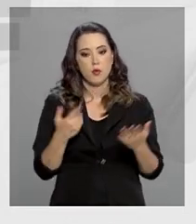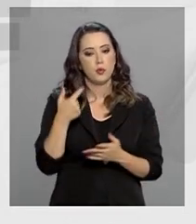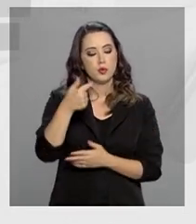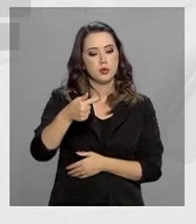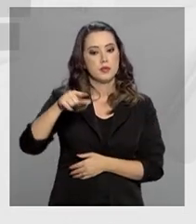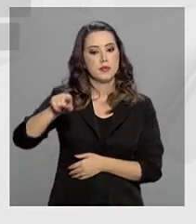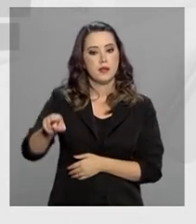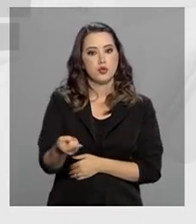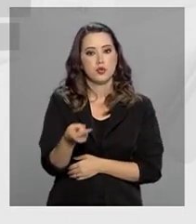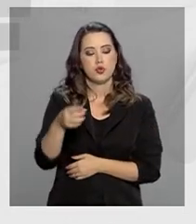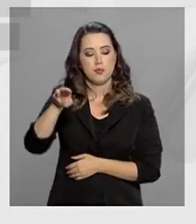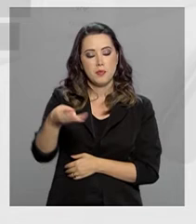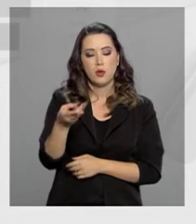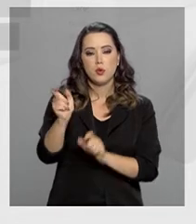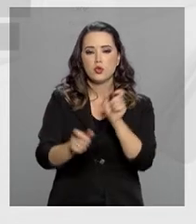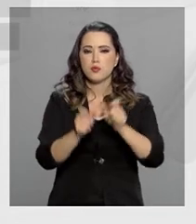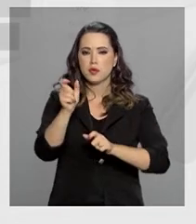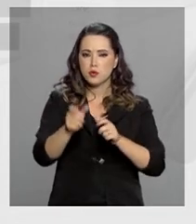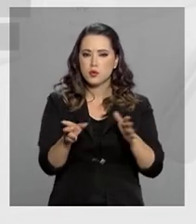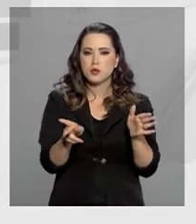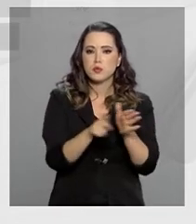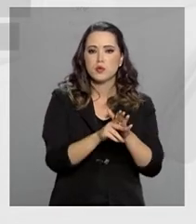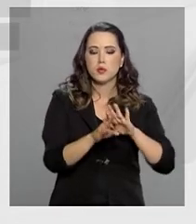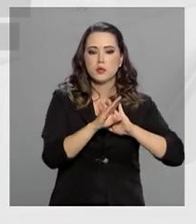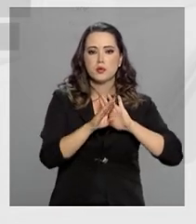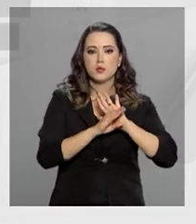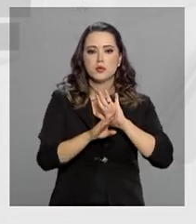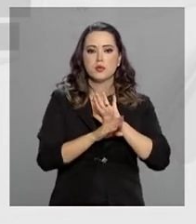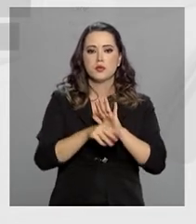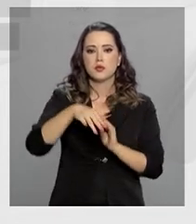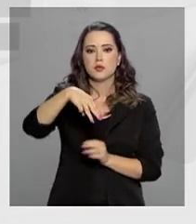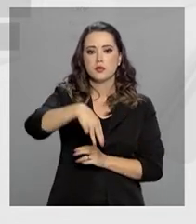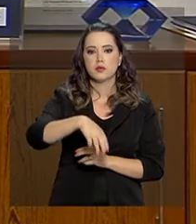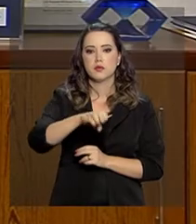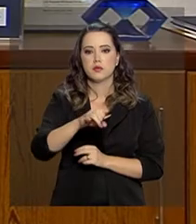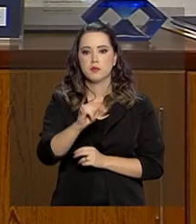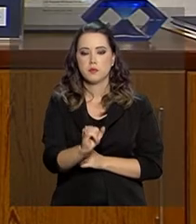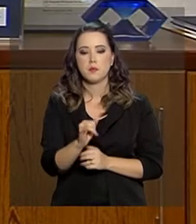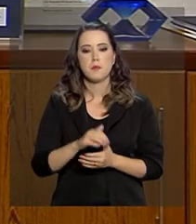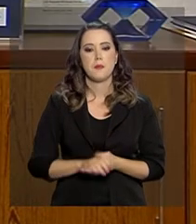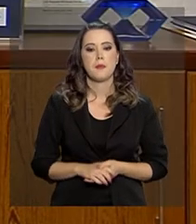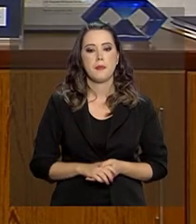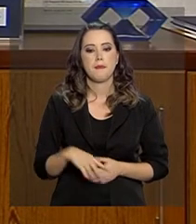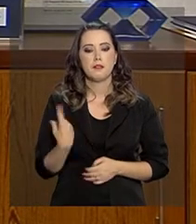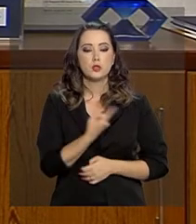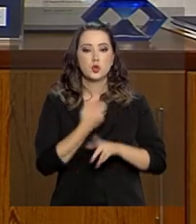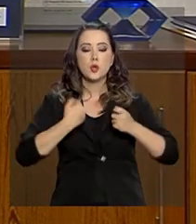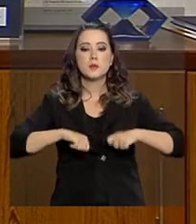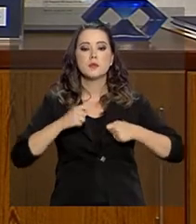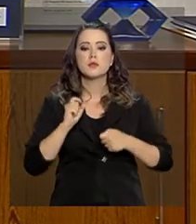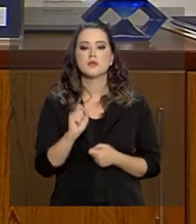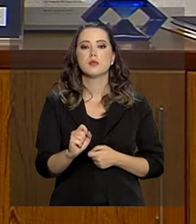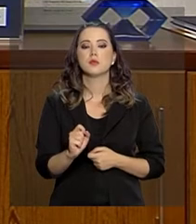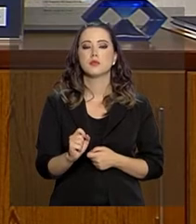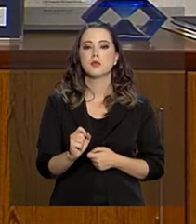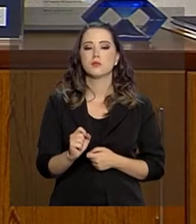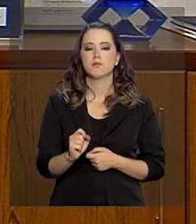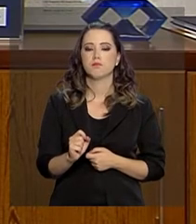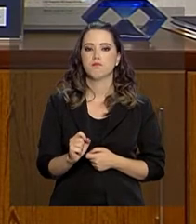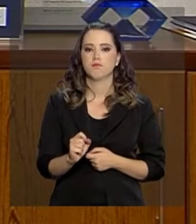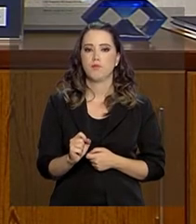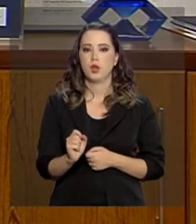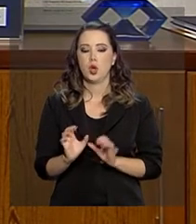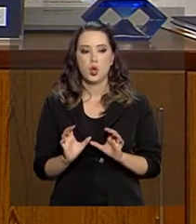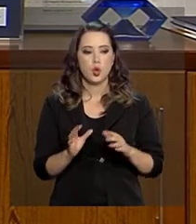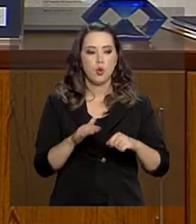e 300 mil inscritos no programa do microempreendedor individual nós precisamos sentar os